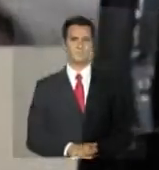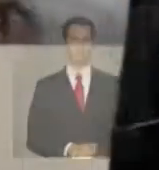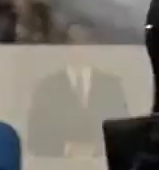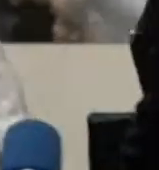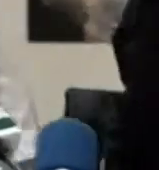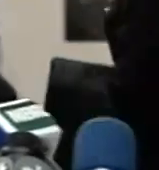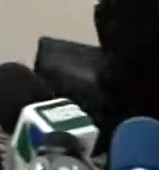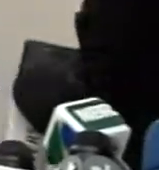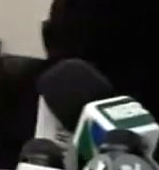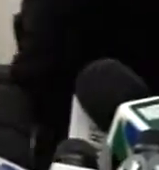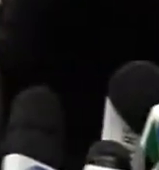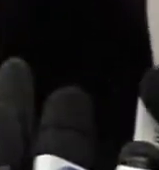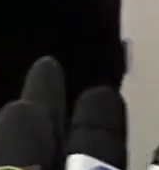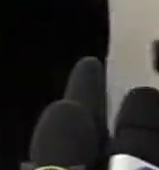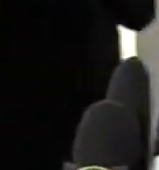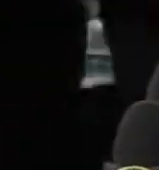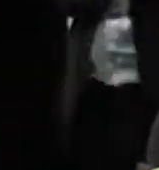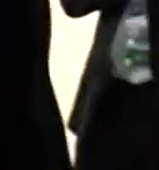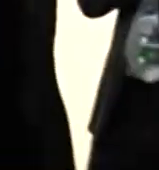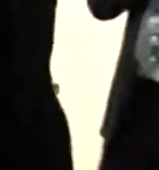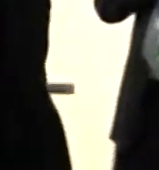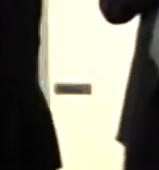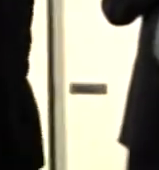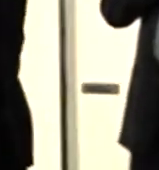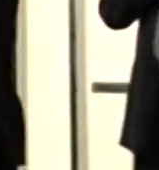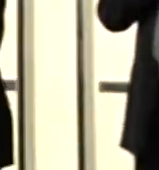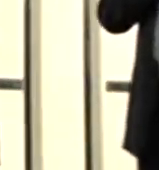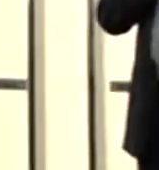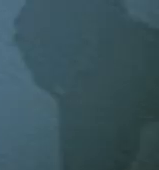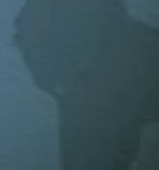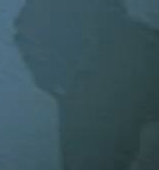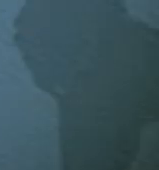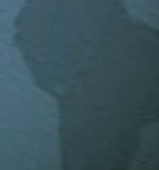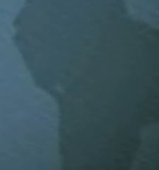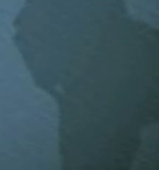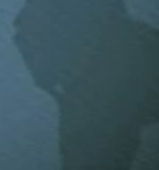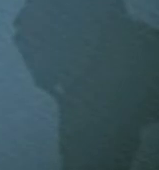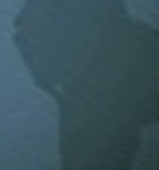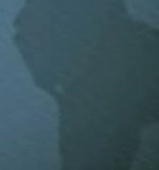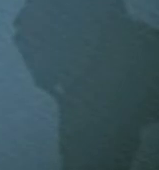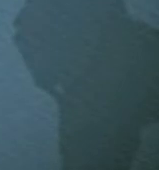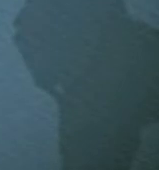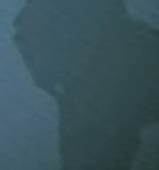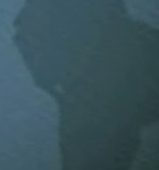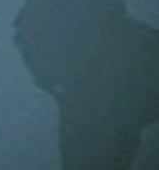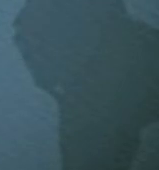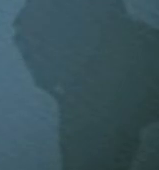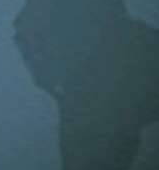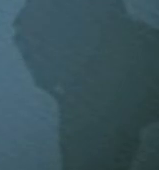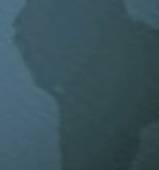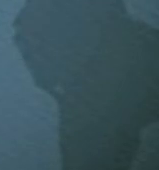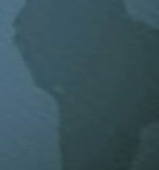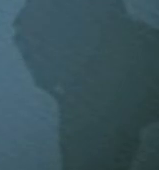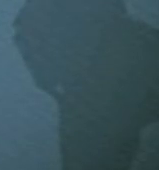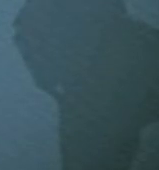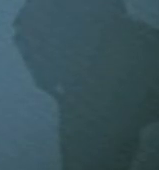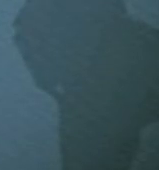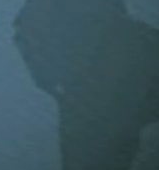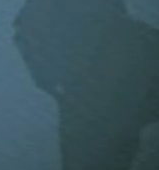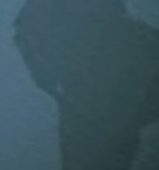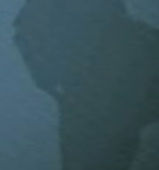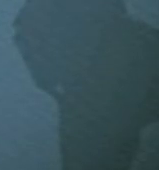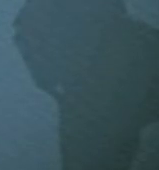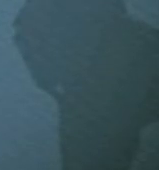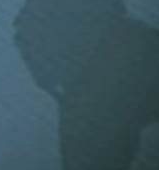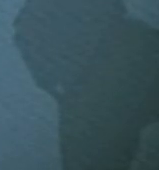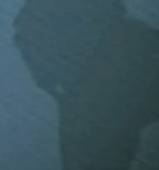Boa viagem, presidenta. Obrigado. Você acompanhou a reapresentação da entrevista coletiva